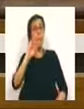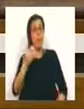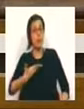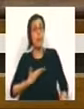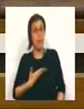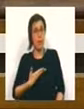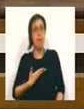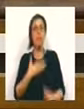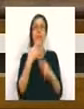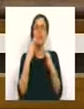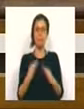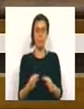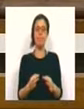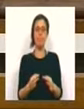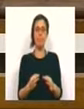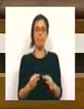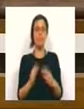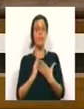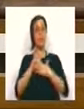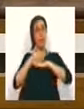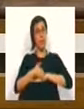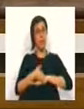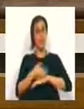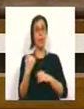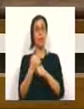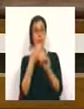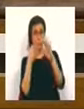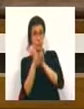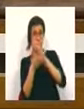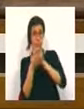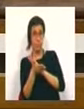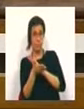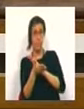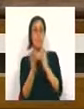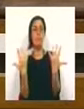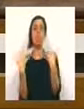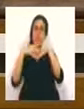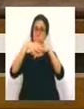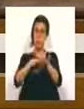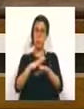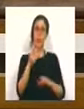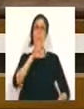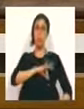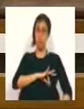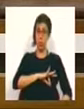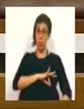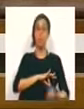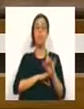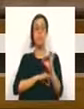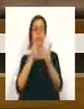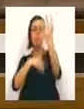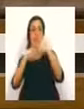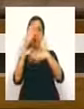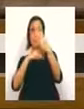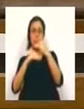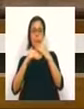PSD acredita que o acesso ao mercado de trabalho, a integração profissional e a